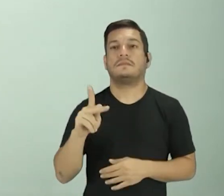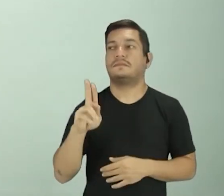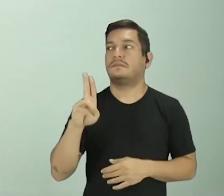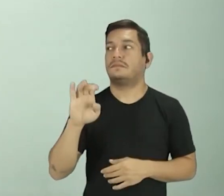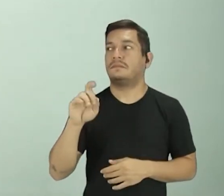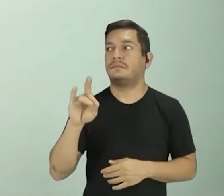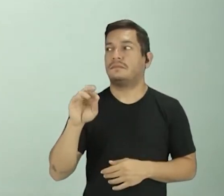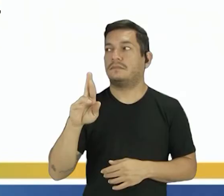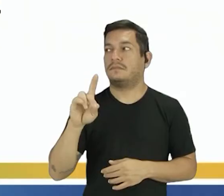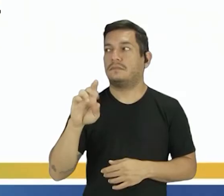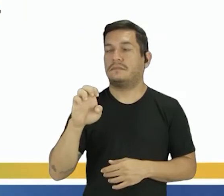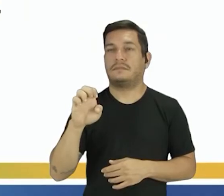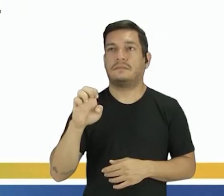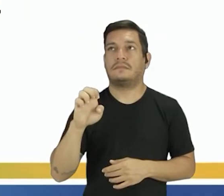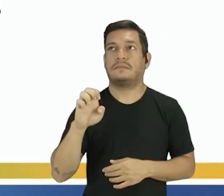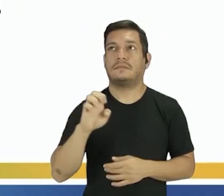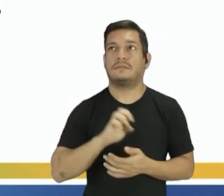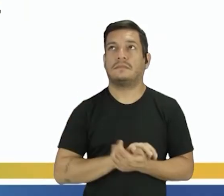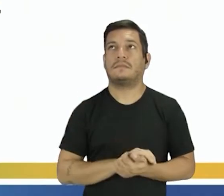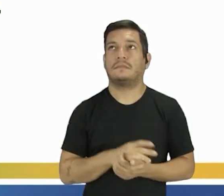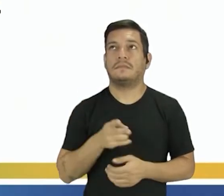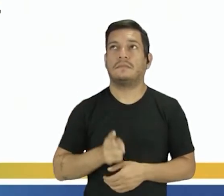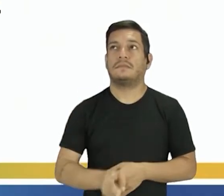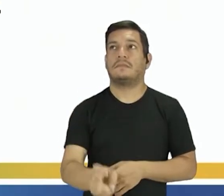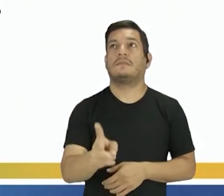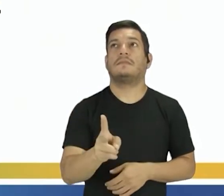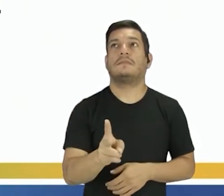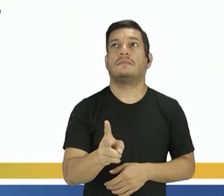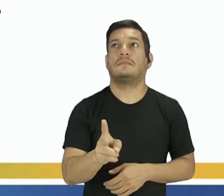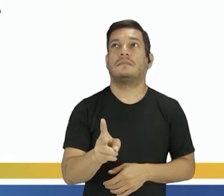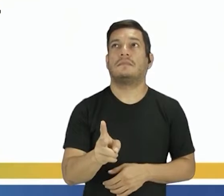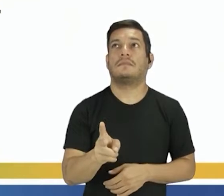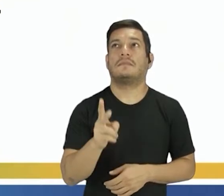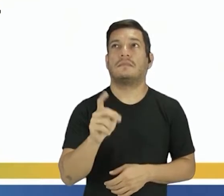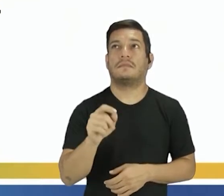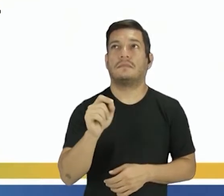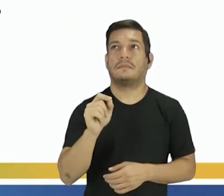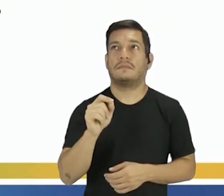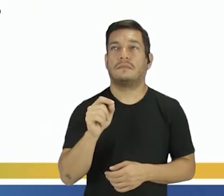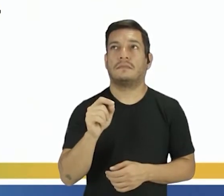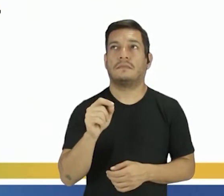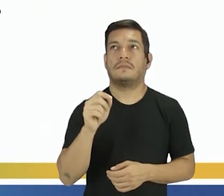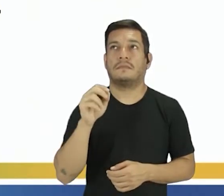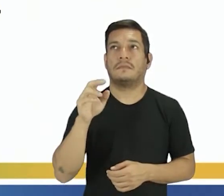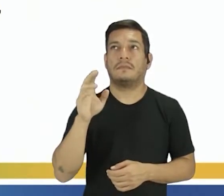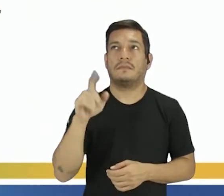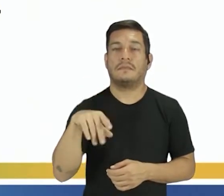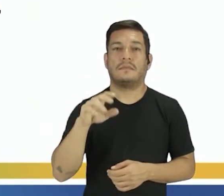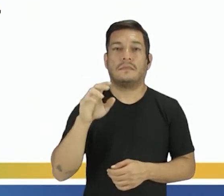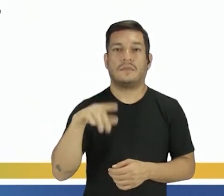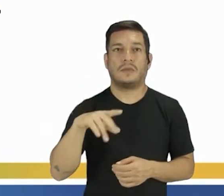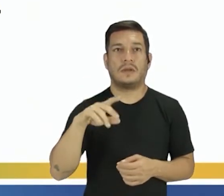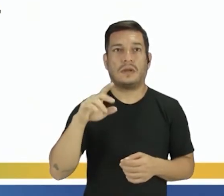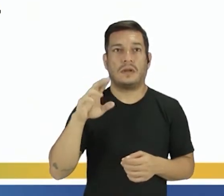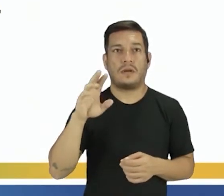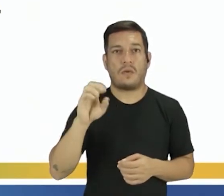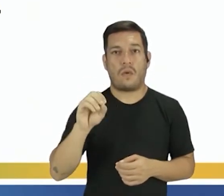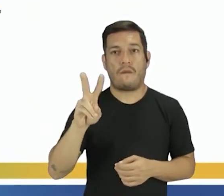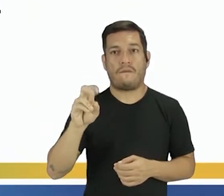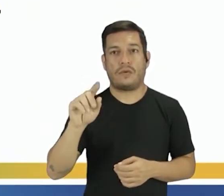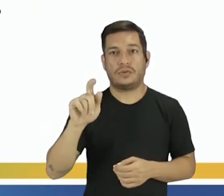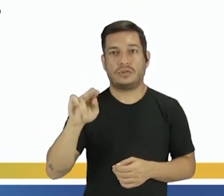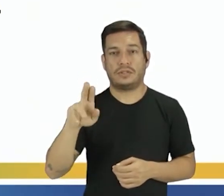bom? Vamos continuando. A oogênese, né, ou ovogênese, ela vai dar origem